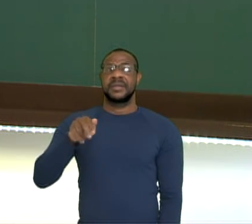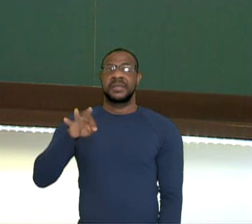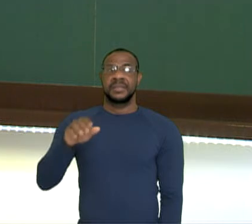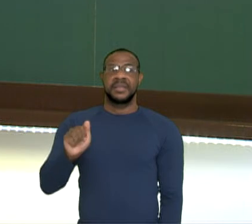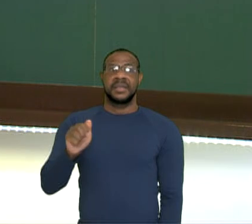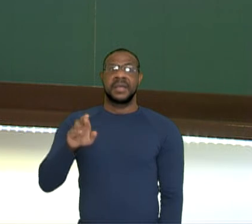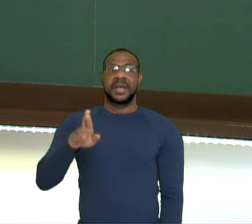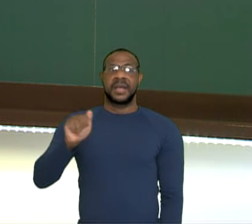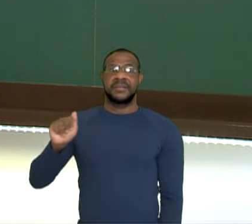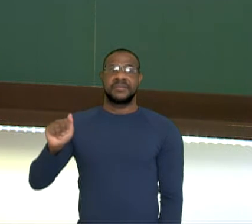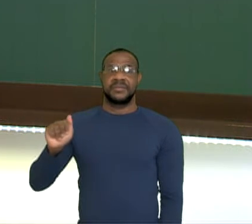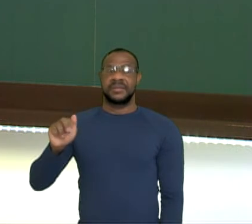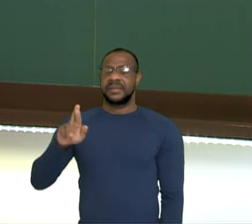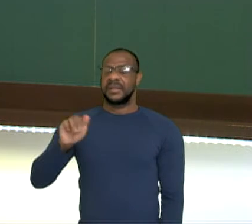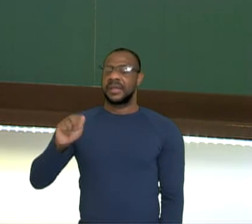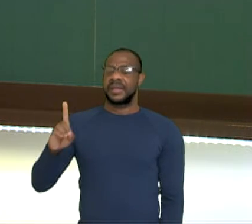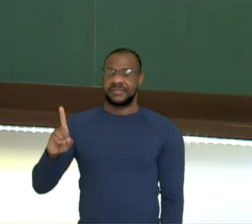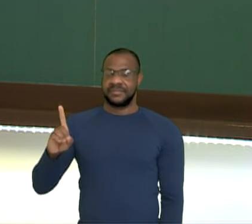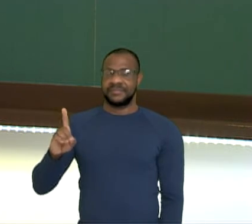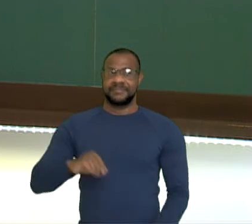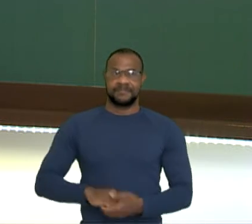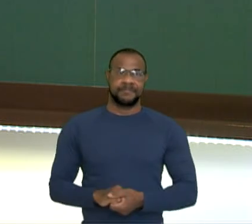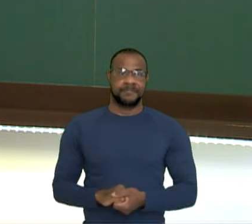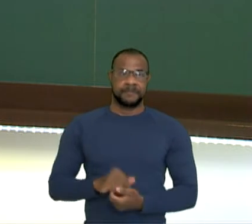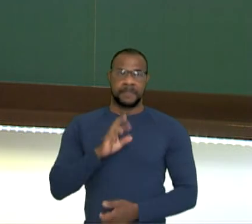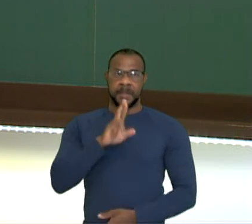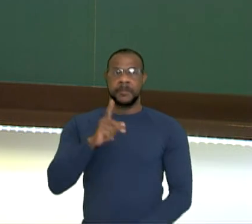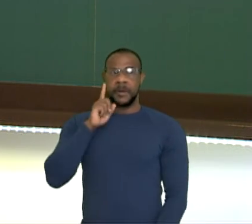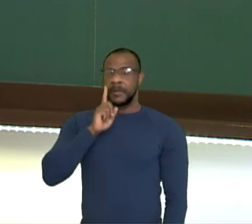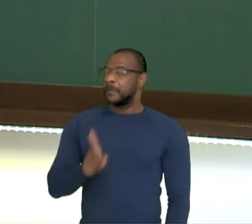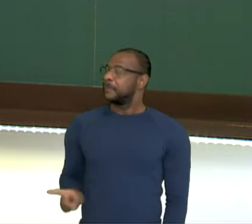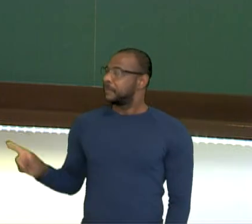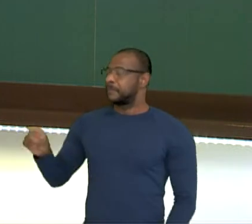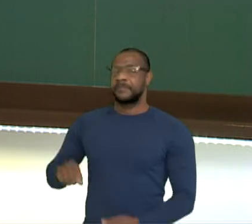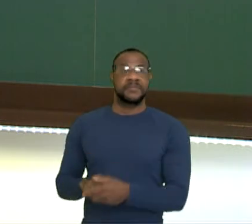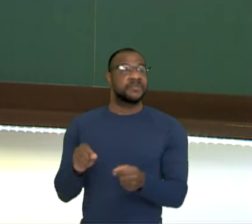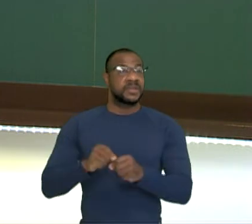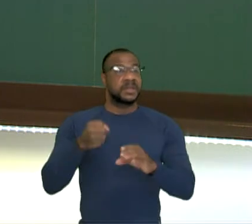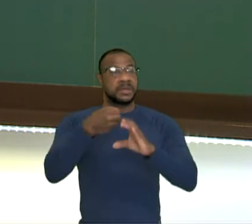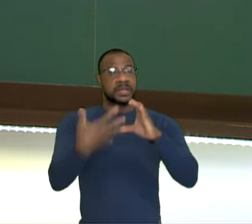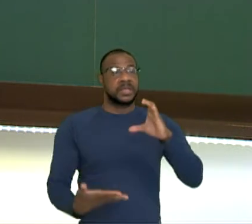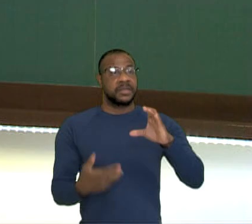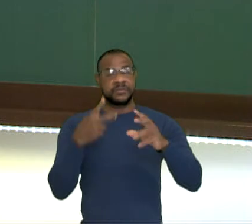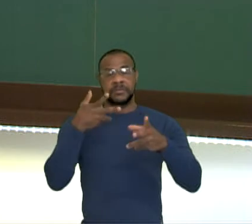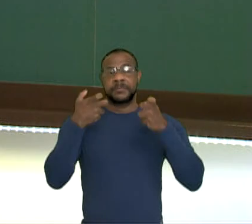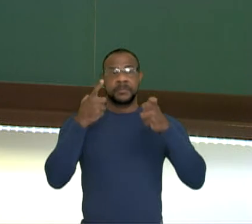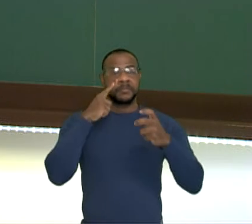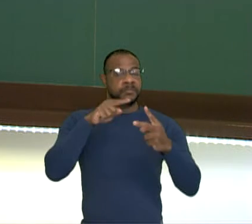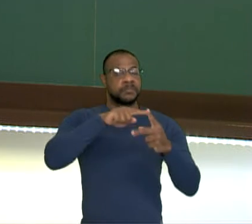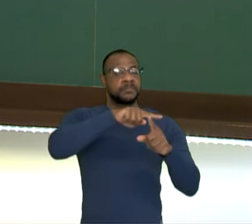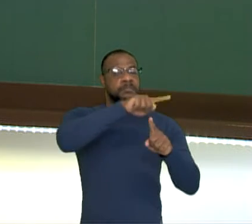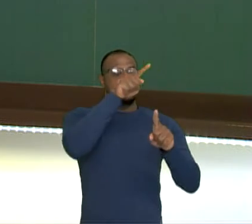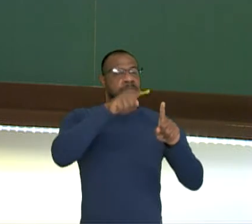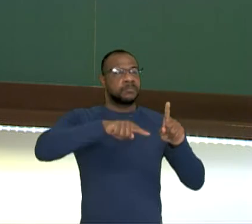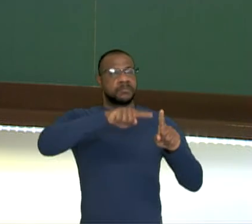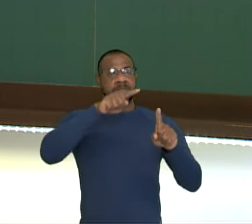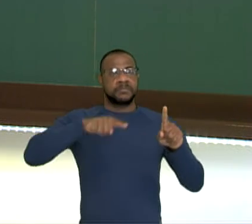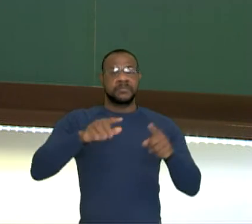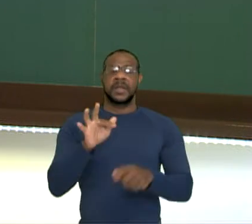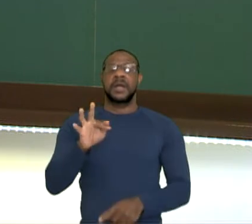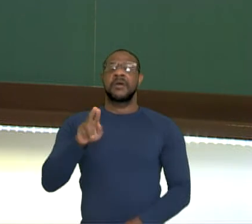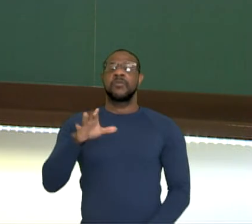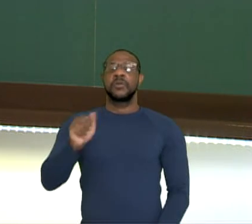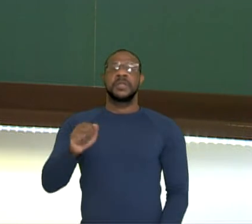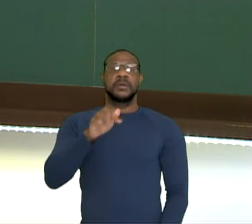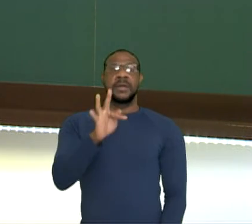para nós em relação a fazer as características ali da função,